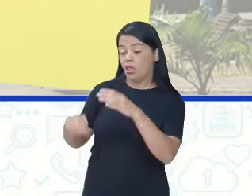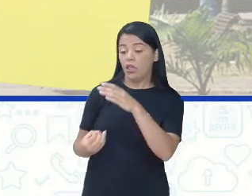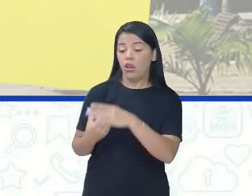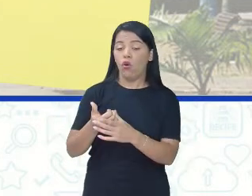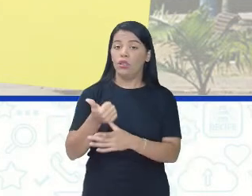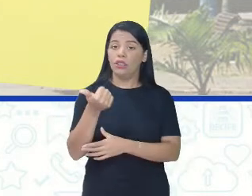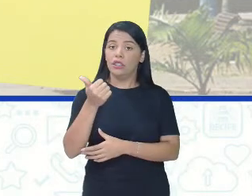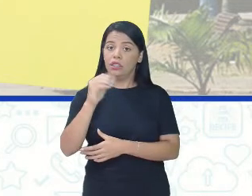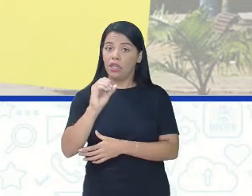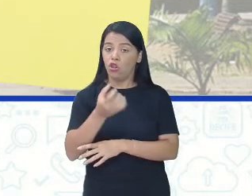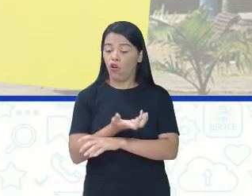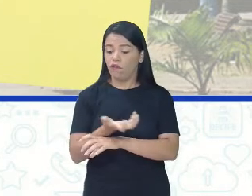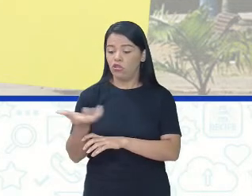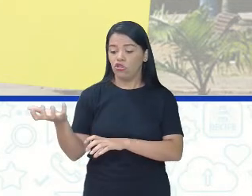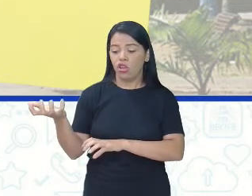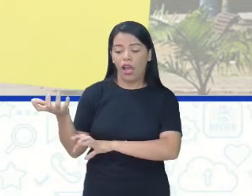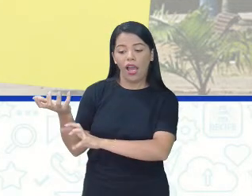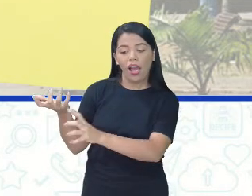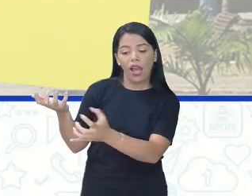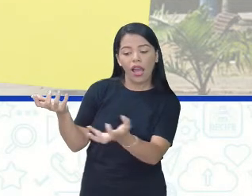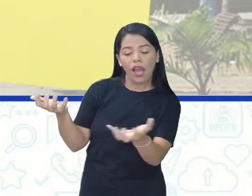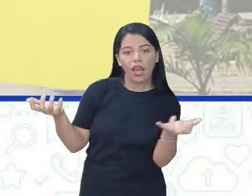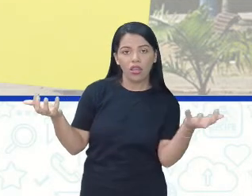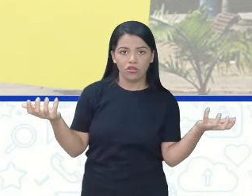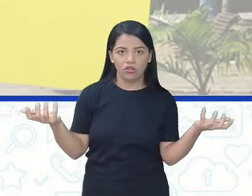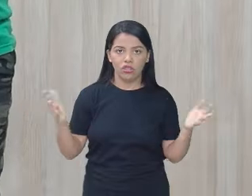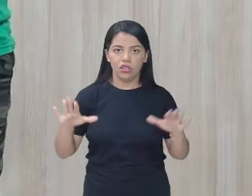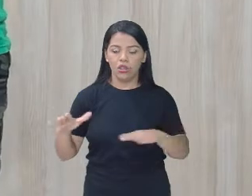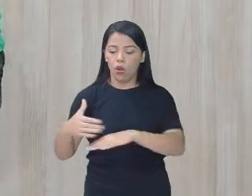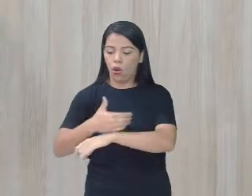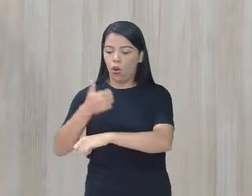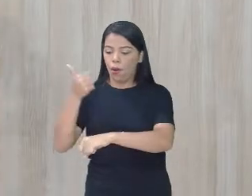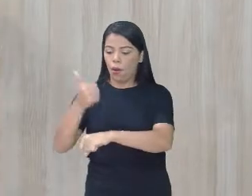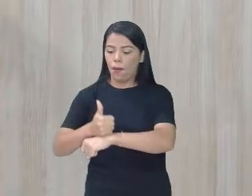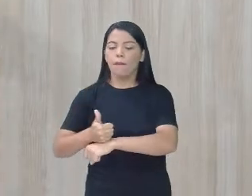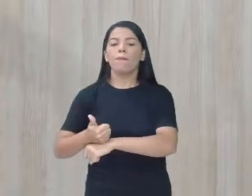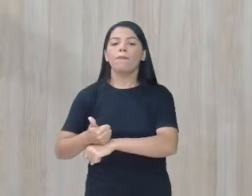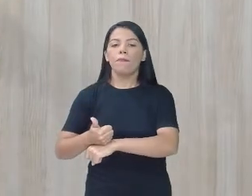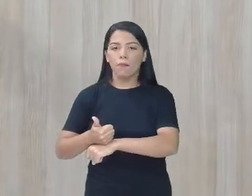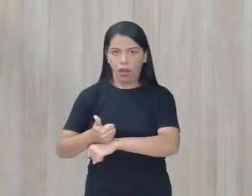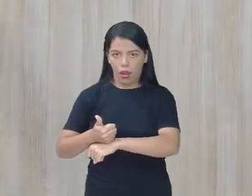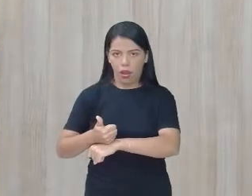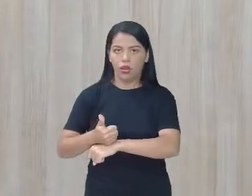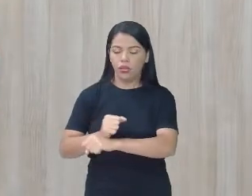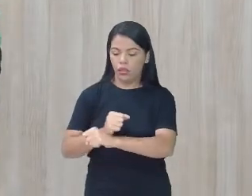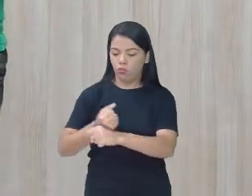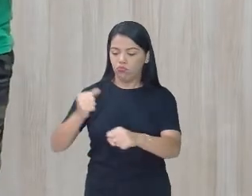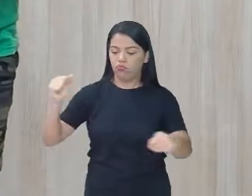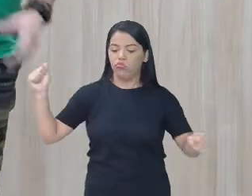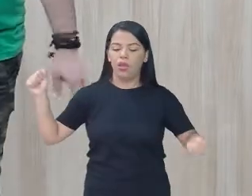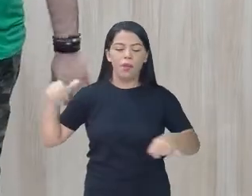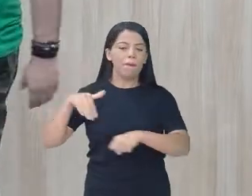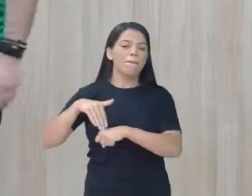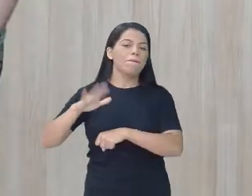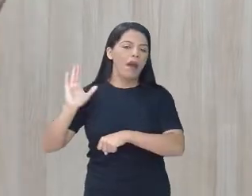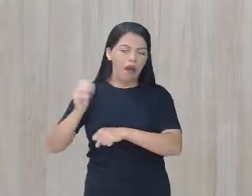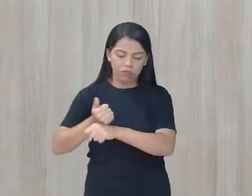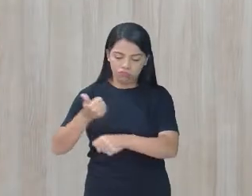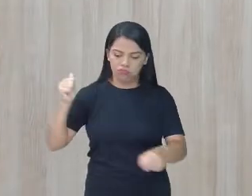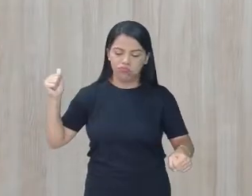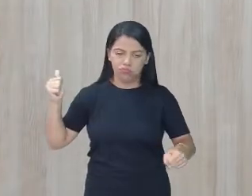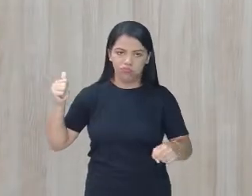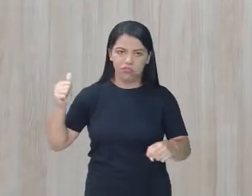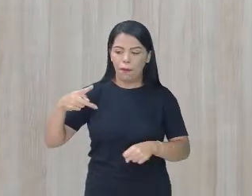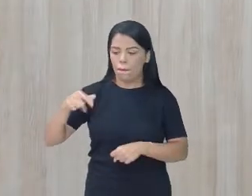né? A praça, né, a diferença para o parque ele tem uma extensão bem maior, né, do que a praça, e